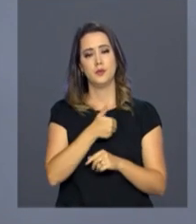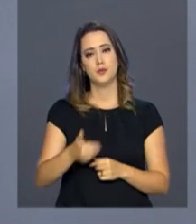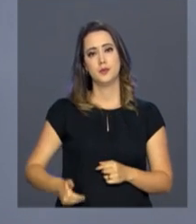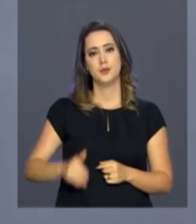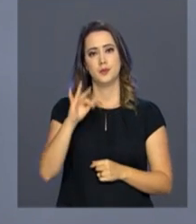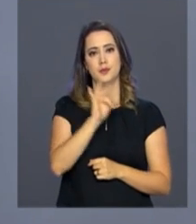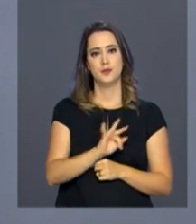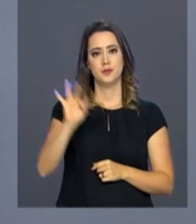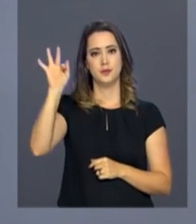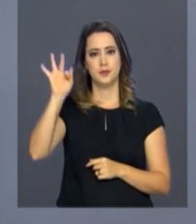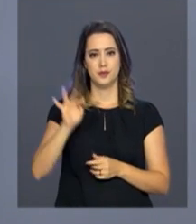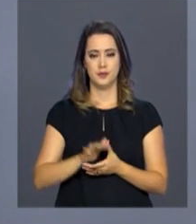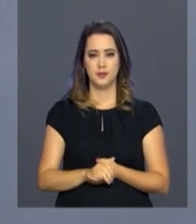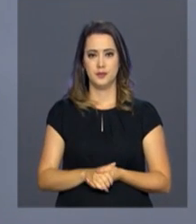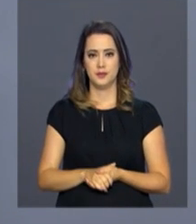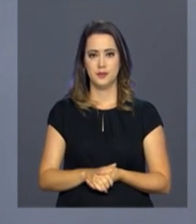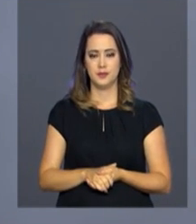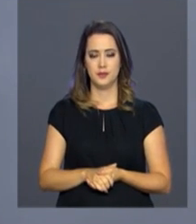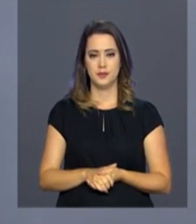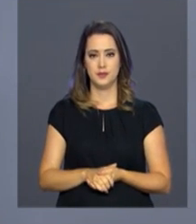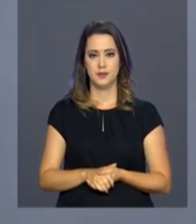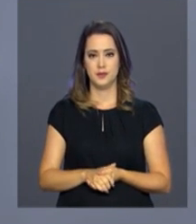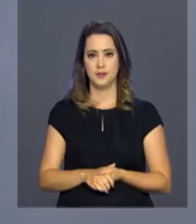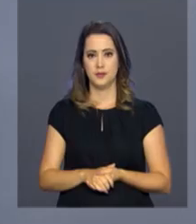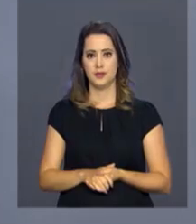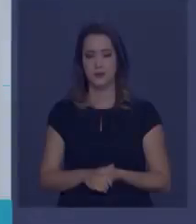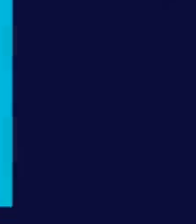aqui na NBR, a TV do Governo Federal.